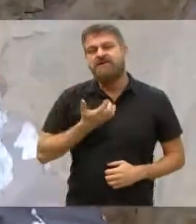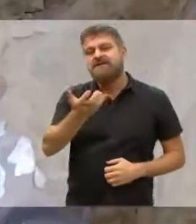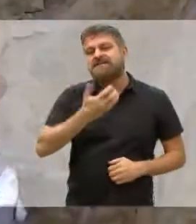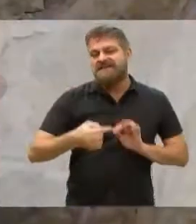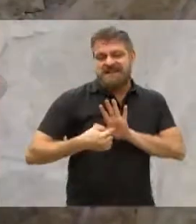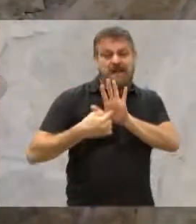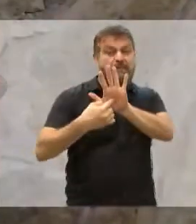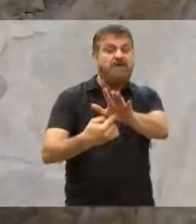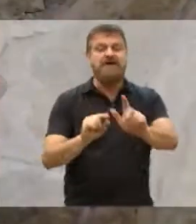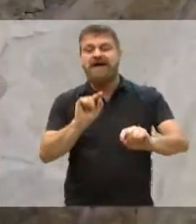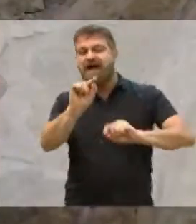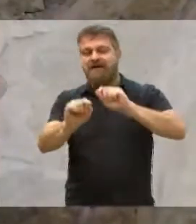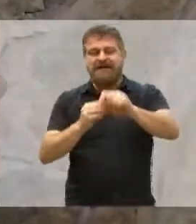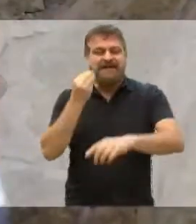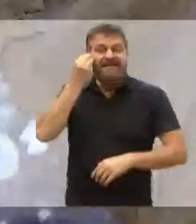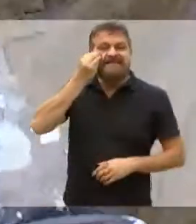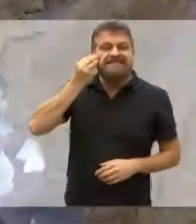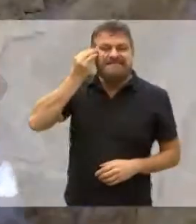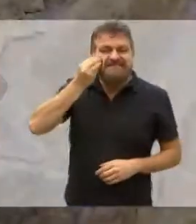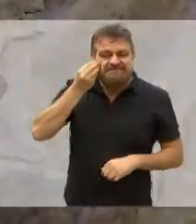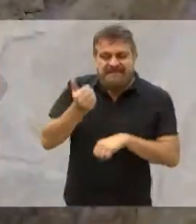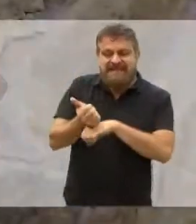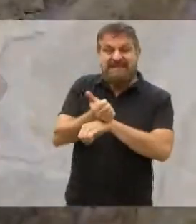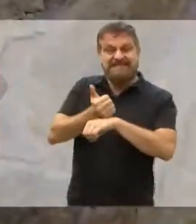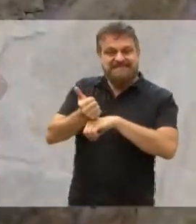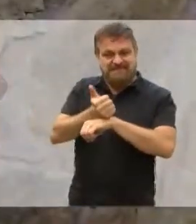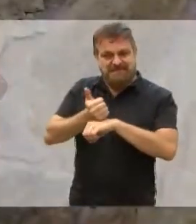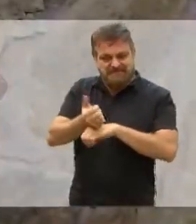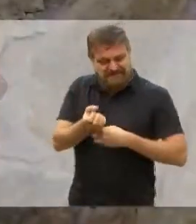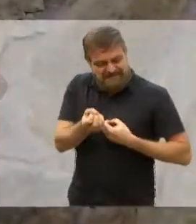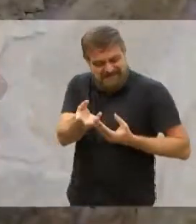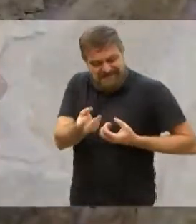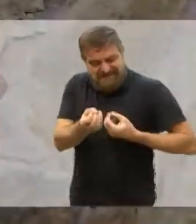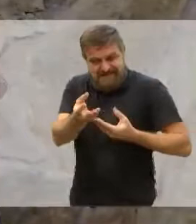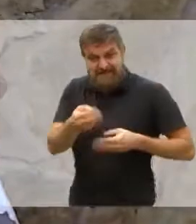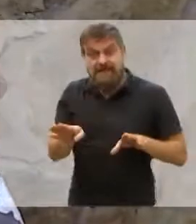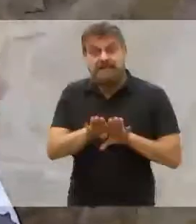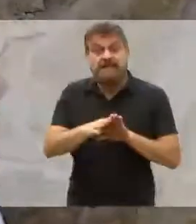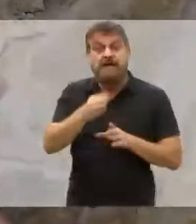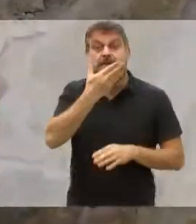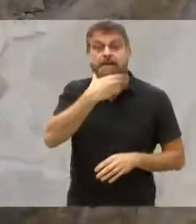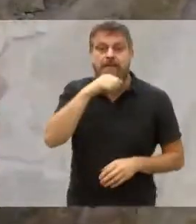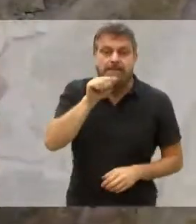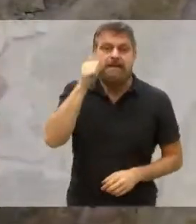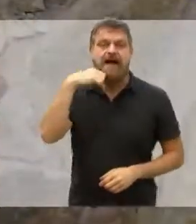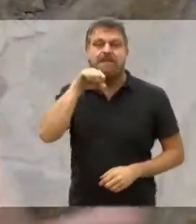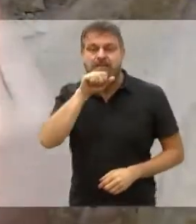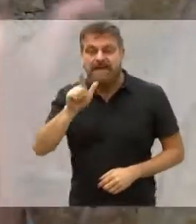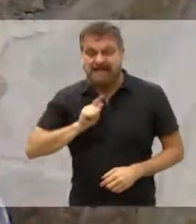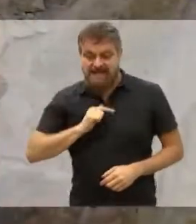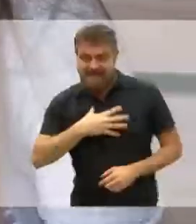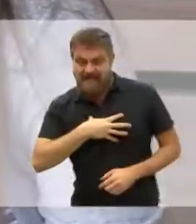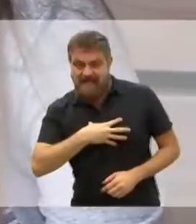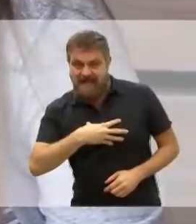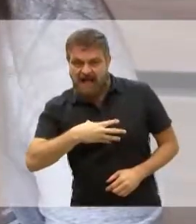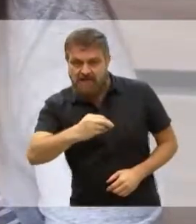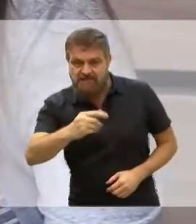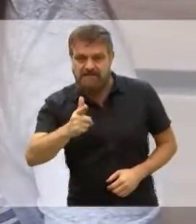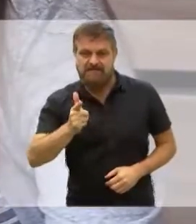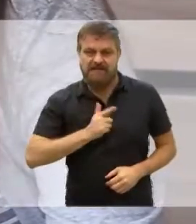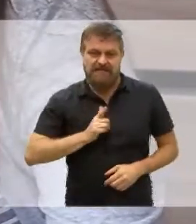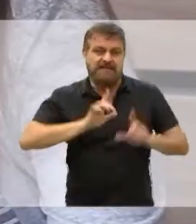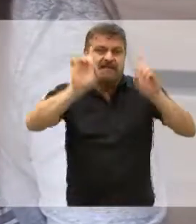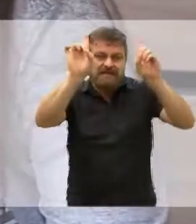queremos trazer para vocês as experiências dos profissionais e dos pais que têm